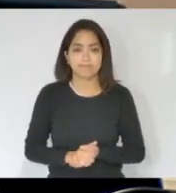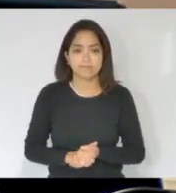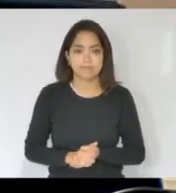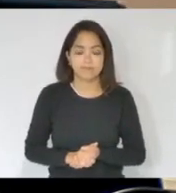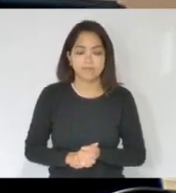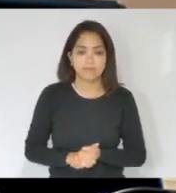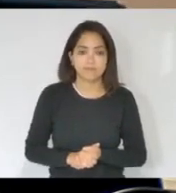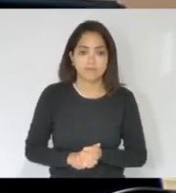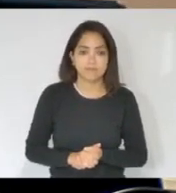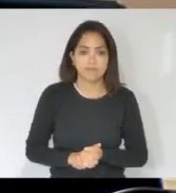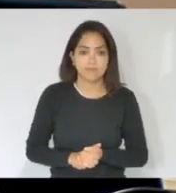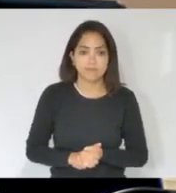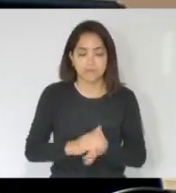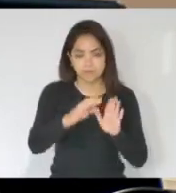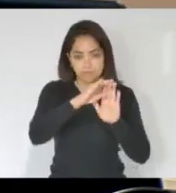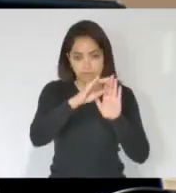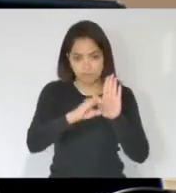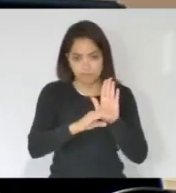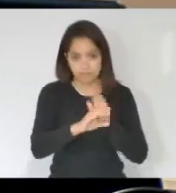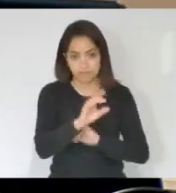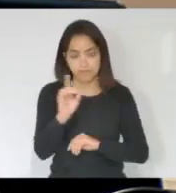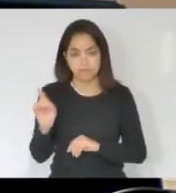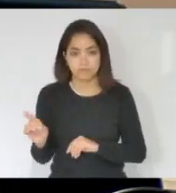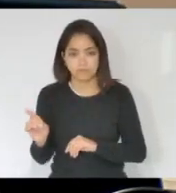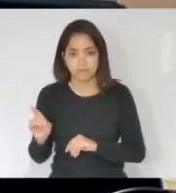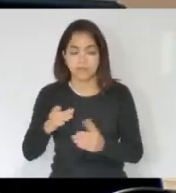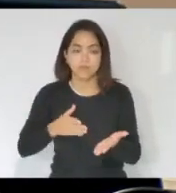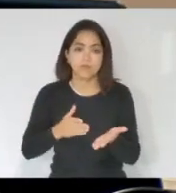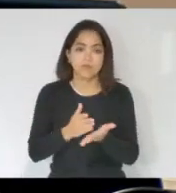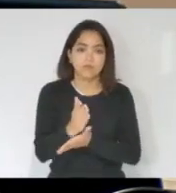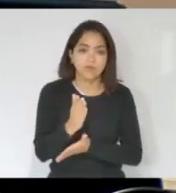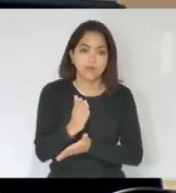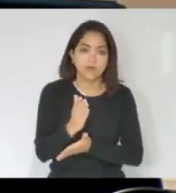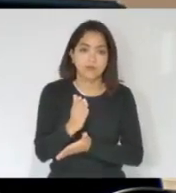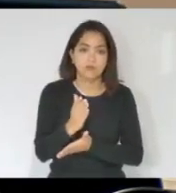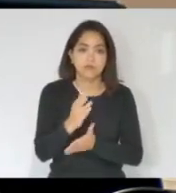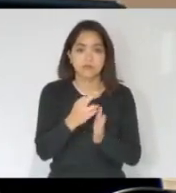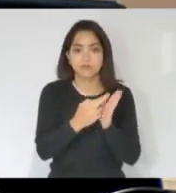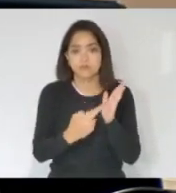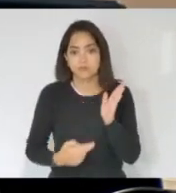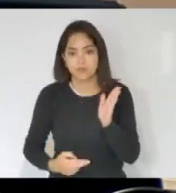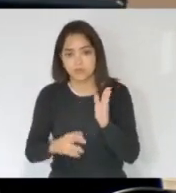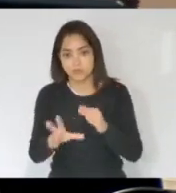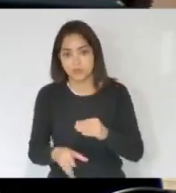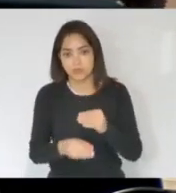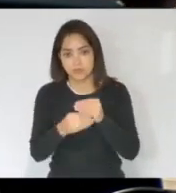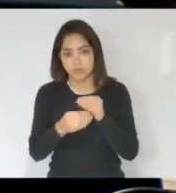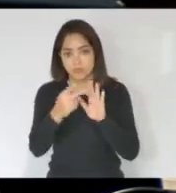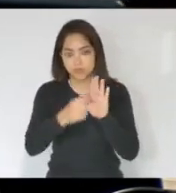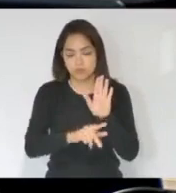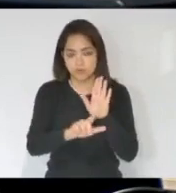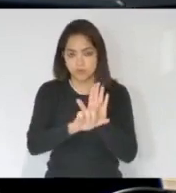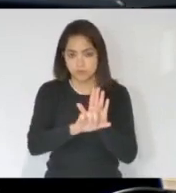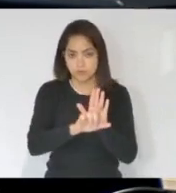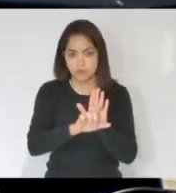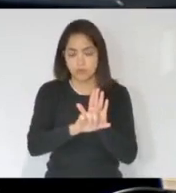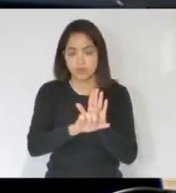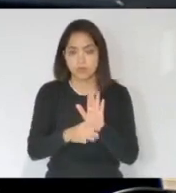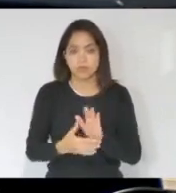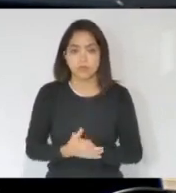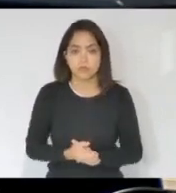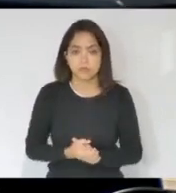extraordinária. Ordem do dia. Foram aprovadas as redações finais exaradas ao projeto de